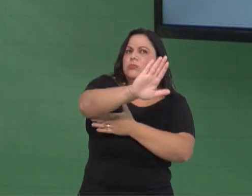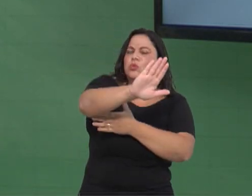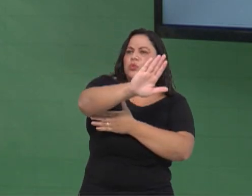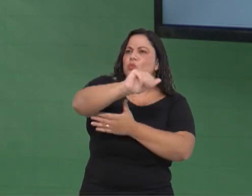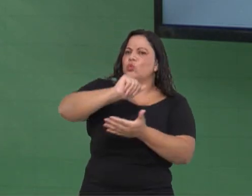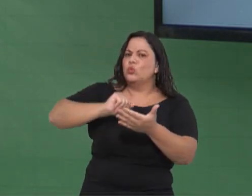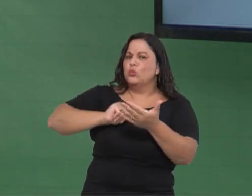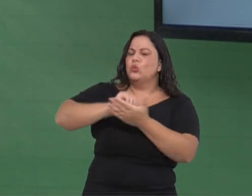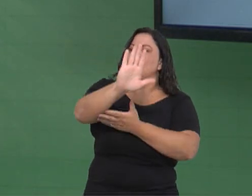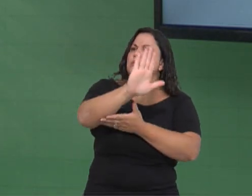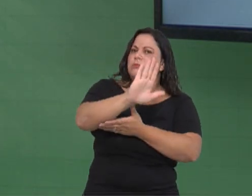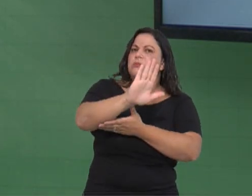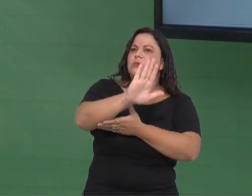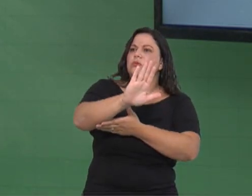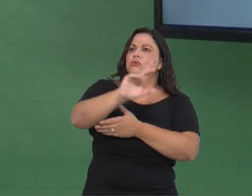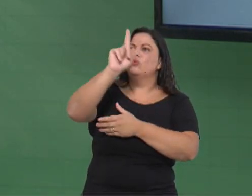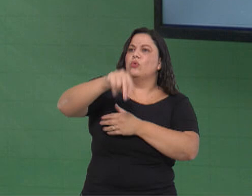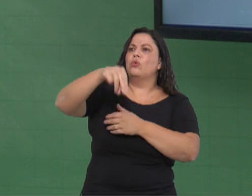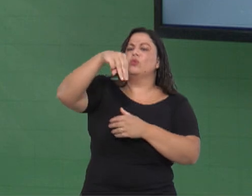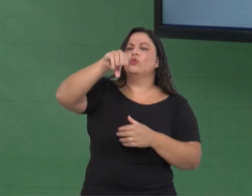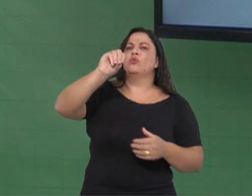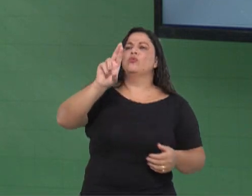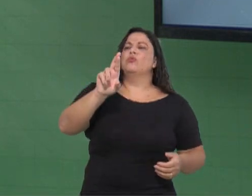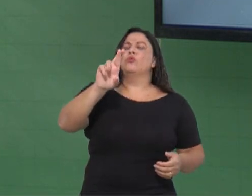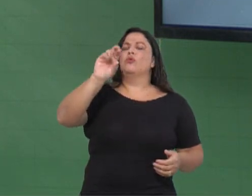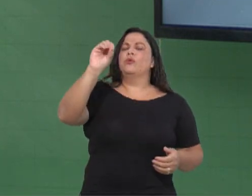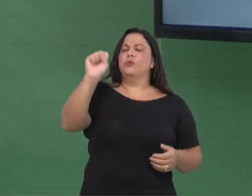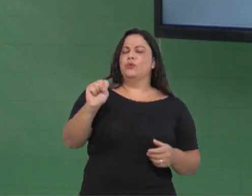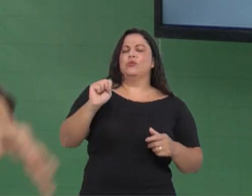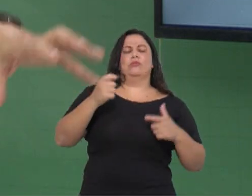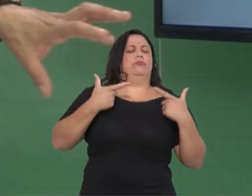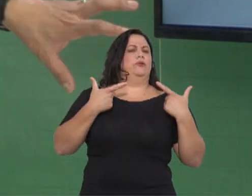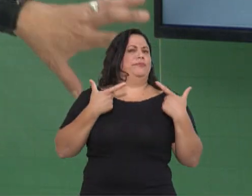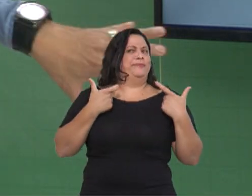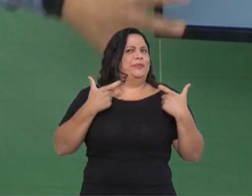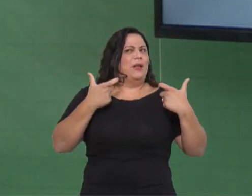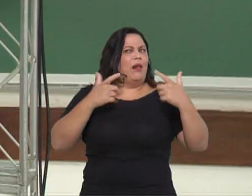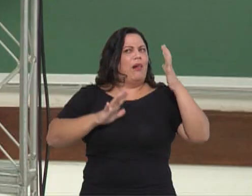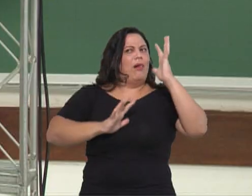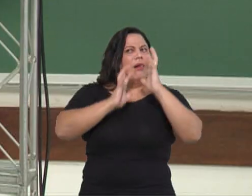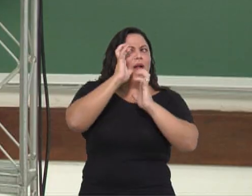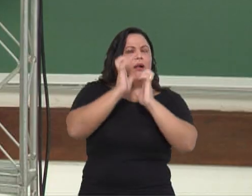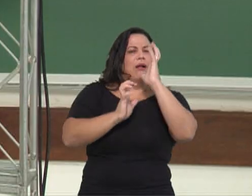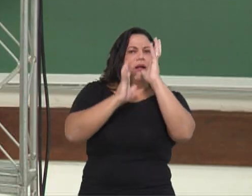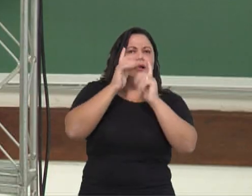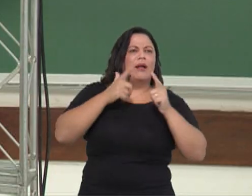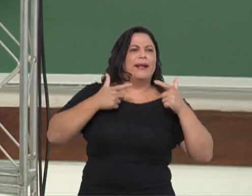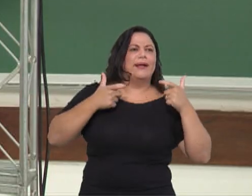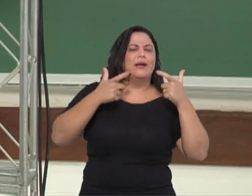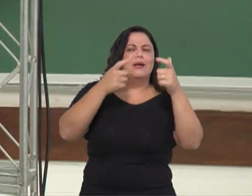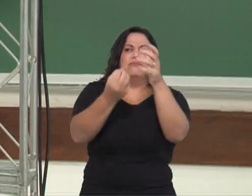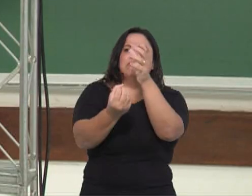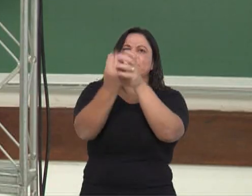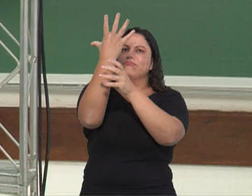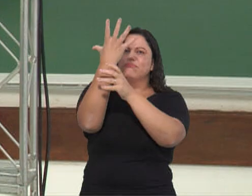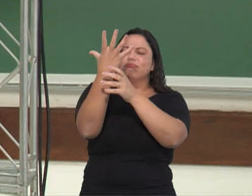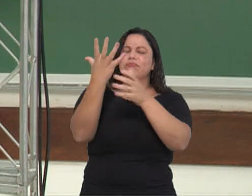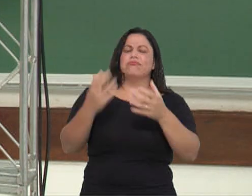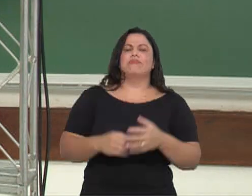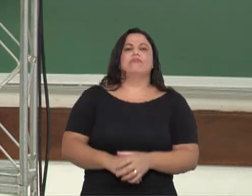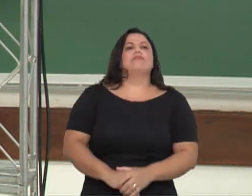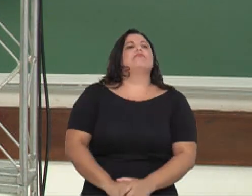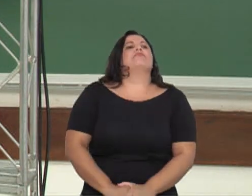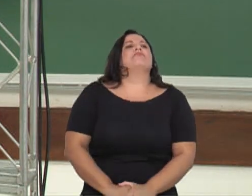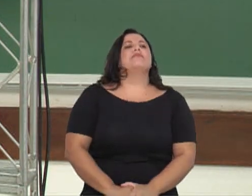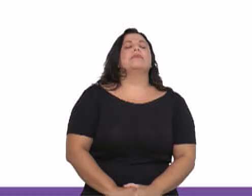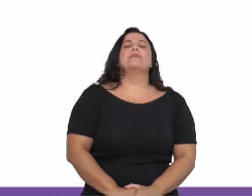região. E aí, essa luta entre cristãos e mouros é que dá origem as cavalhadas? Bom,